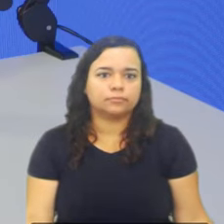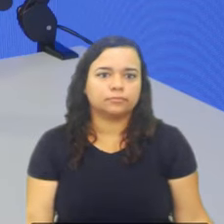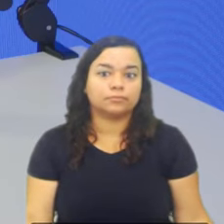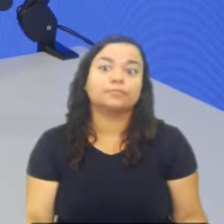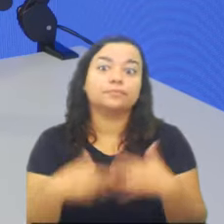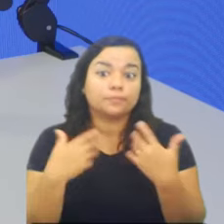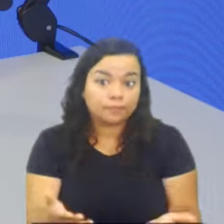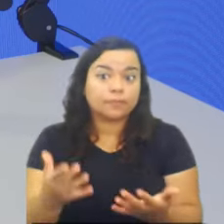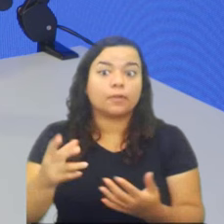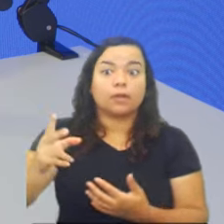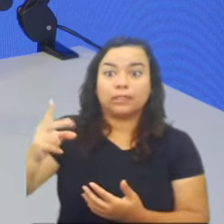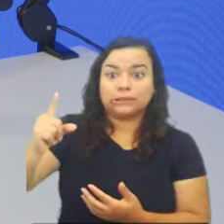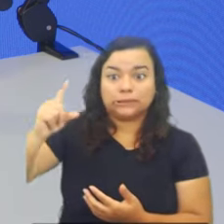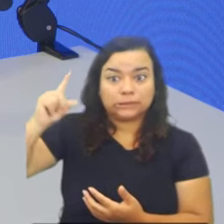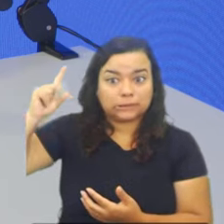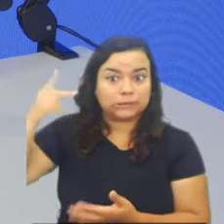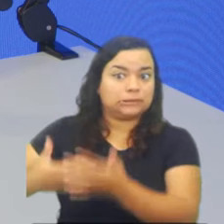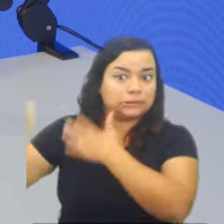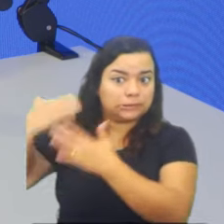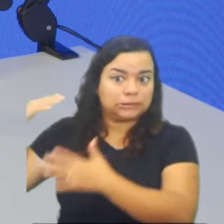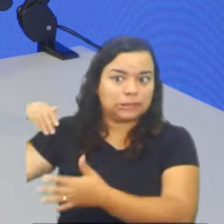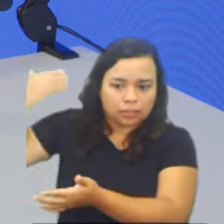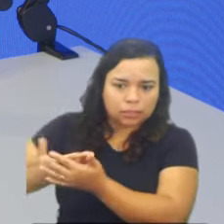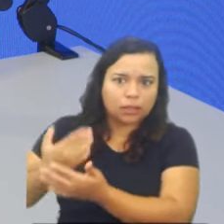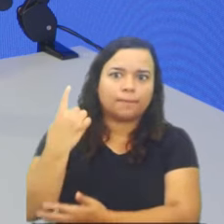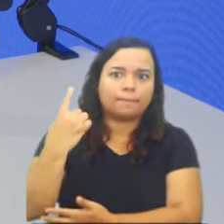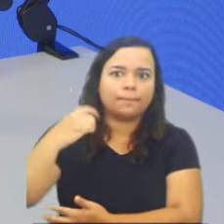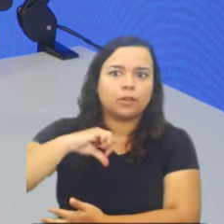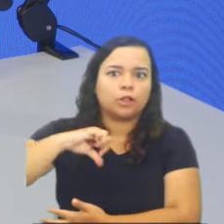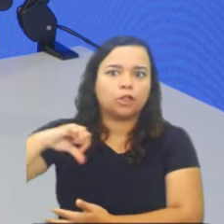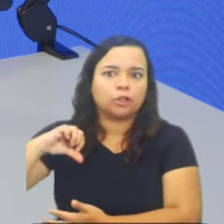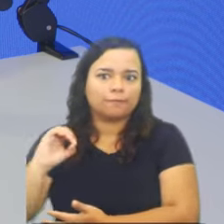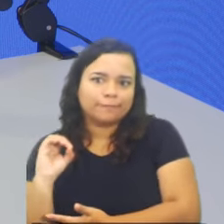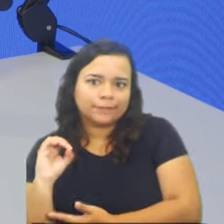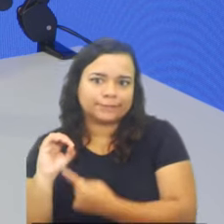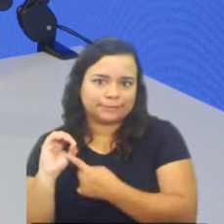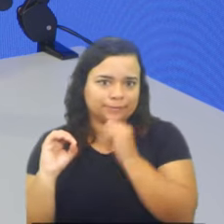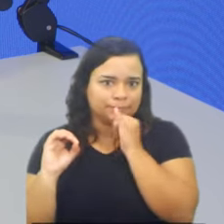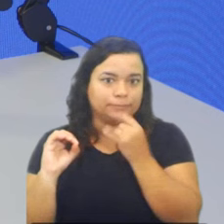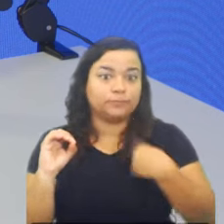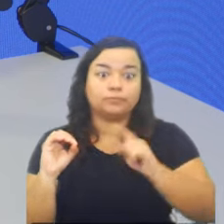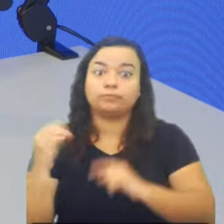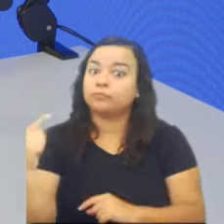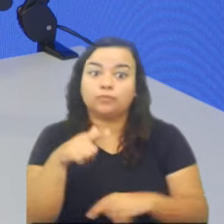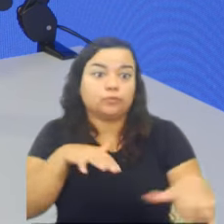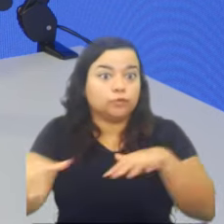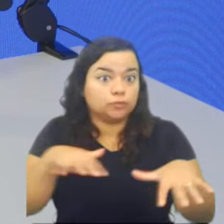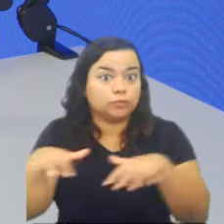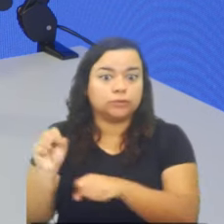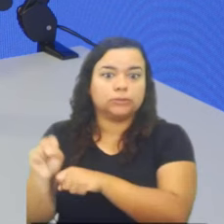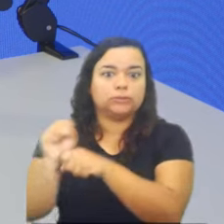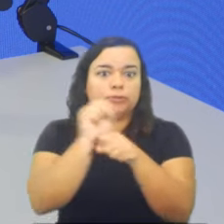sociedade antigamente até até a década de 90 por exemplo é que nós não tínhamos esse esse